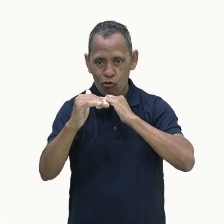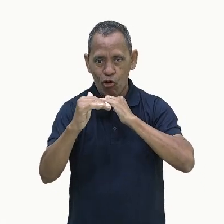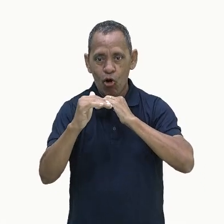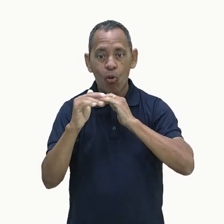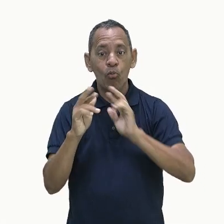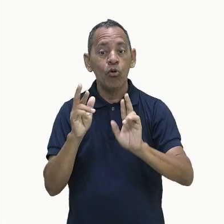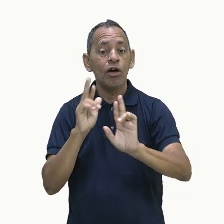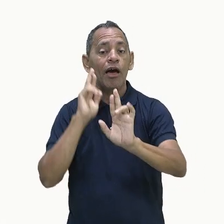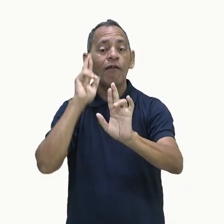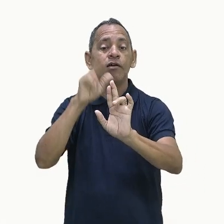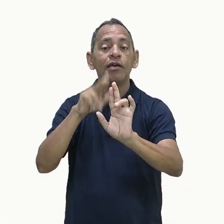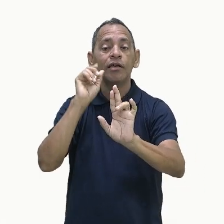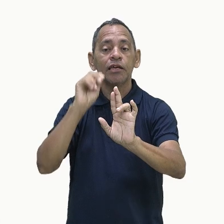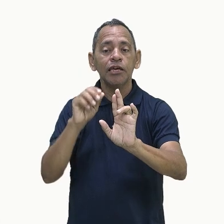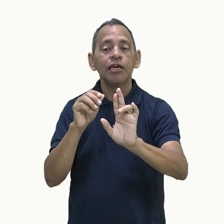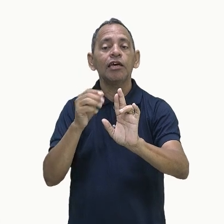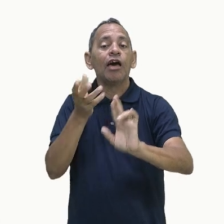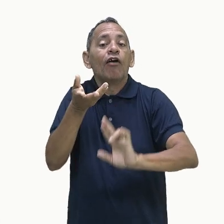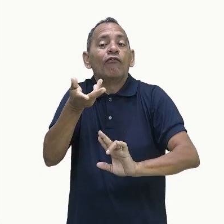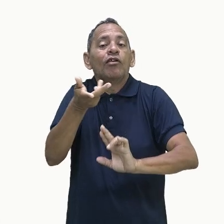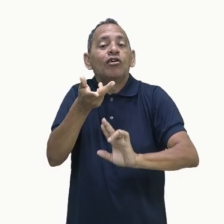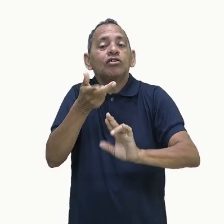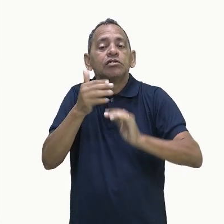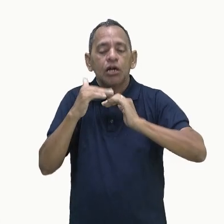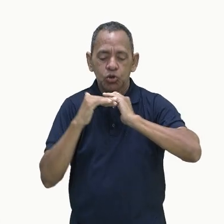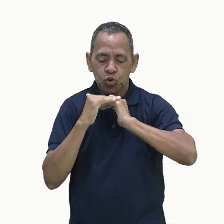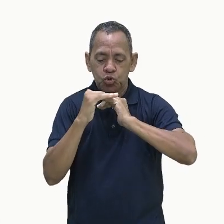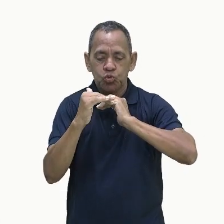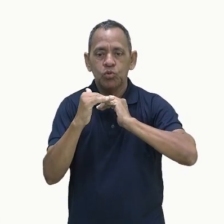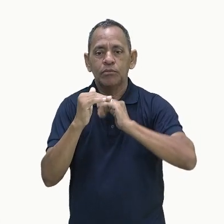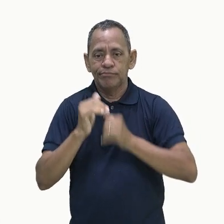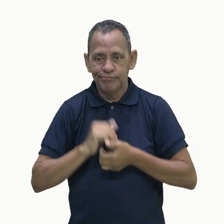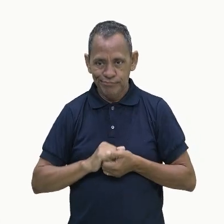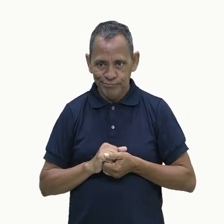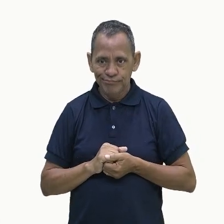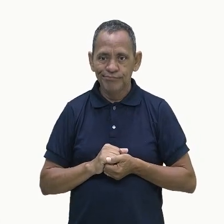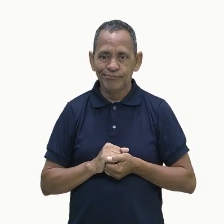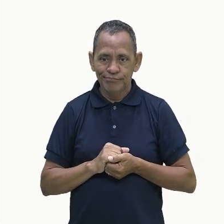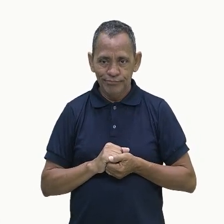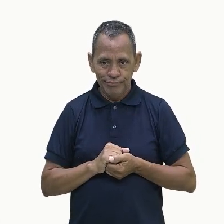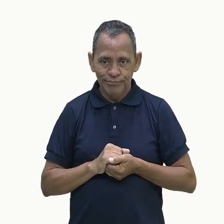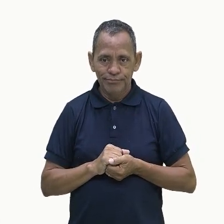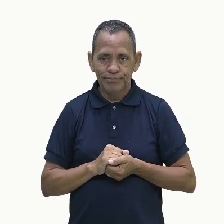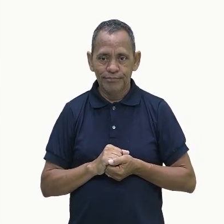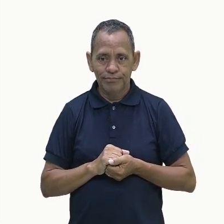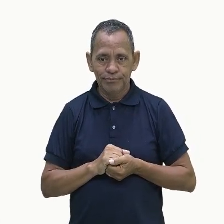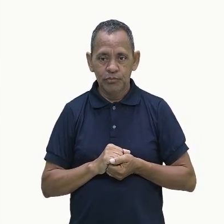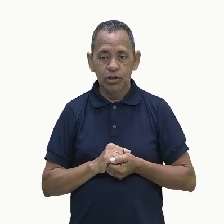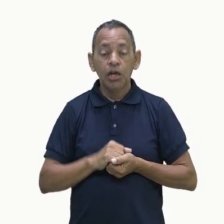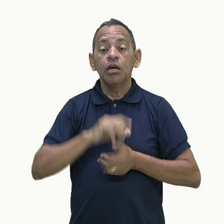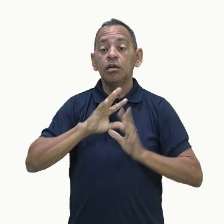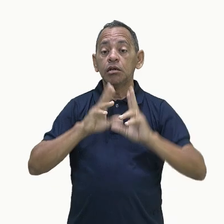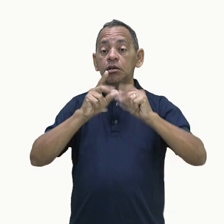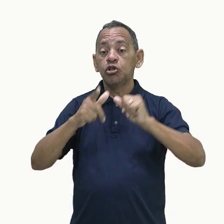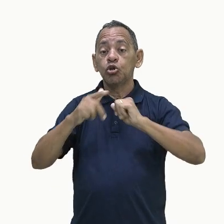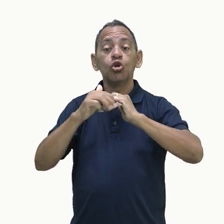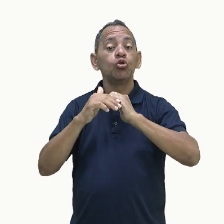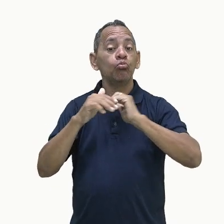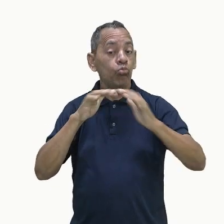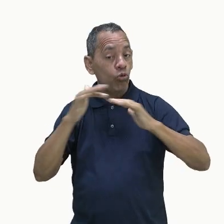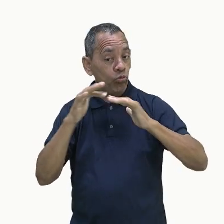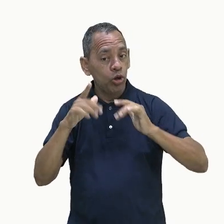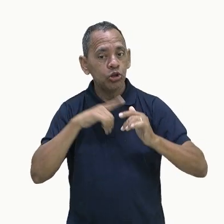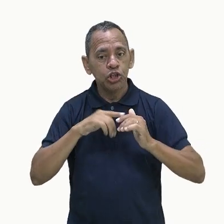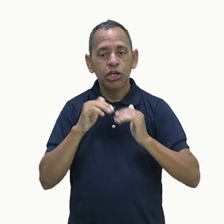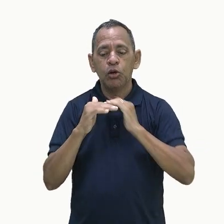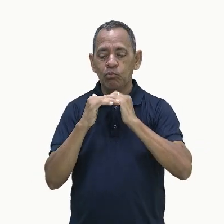velocidade constante. Então, em todo movimento eu tenho uma velocidade constante. Trouxe também um exemplo